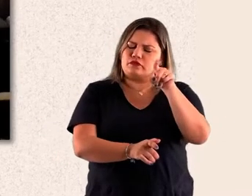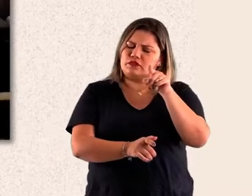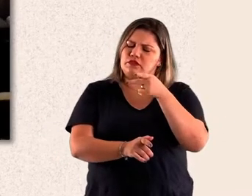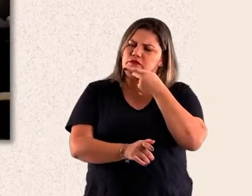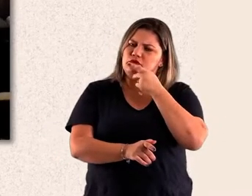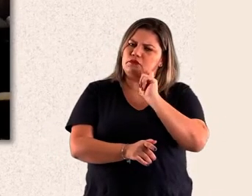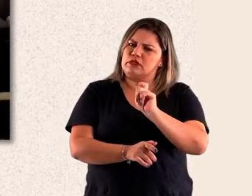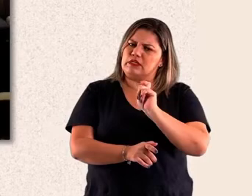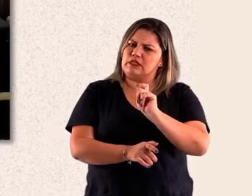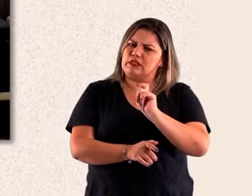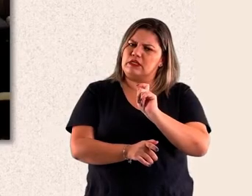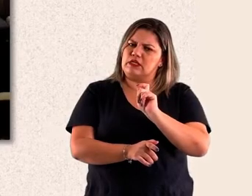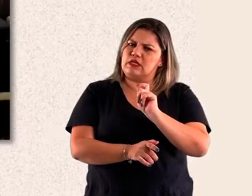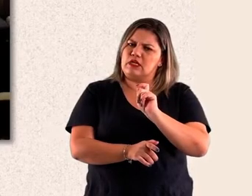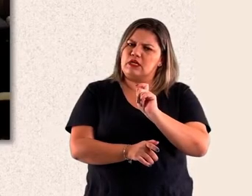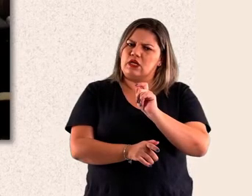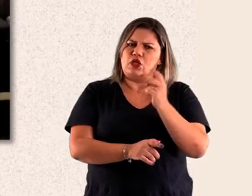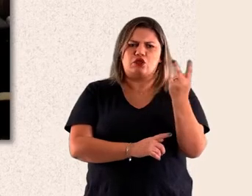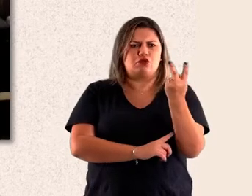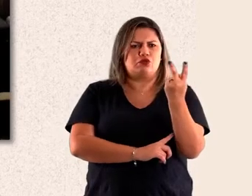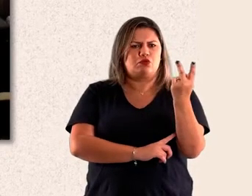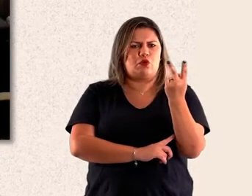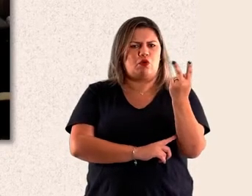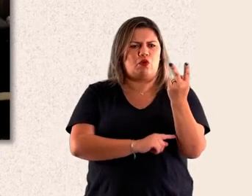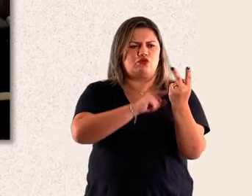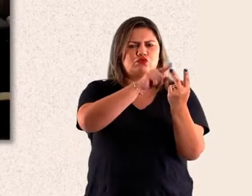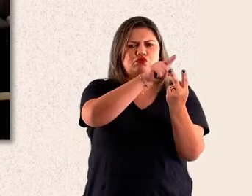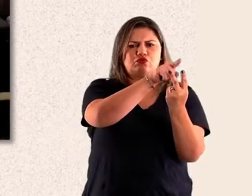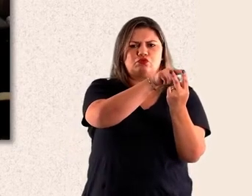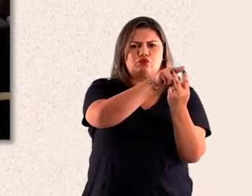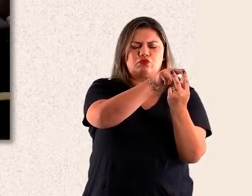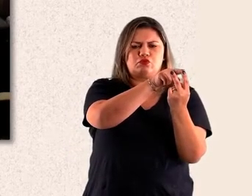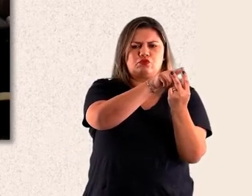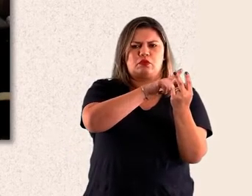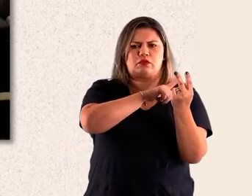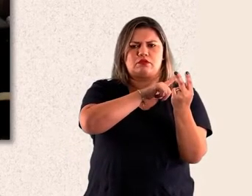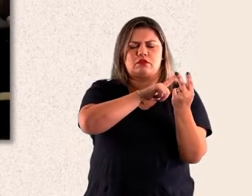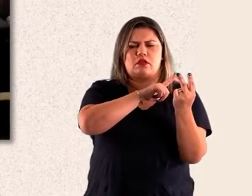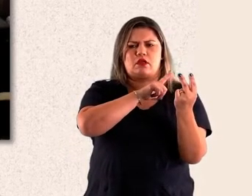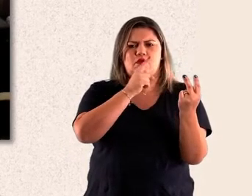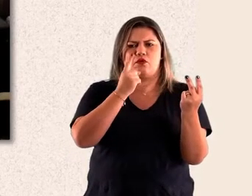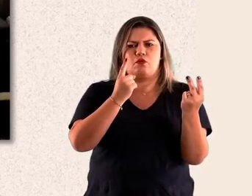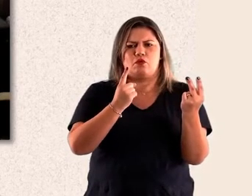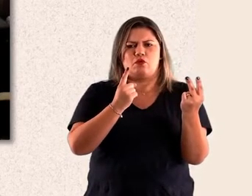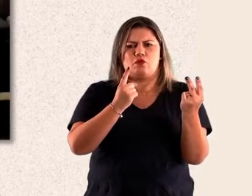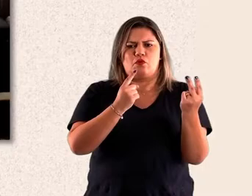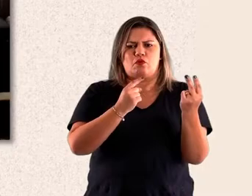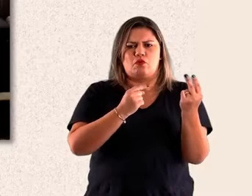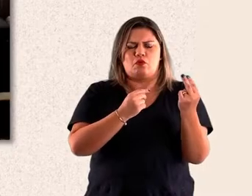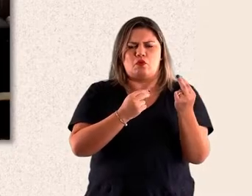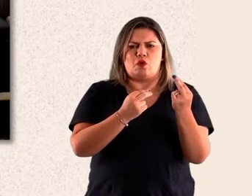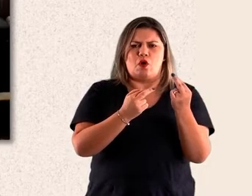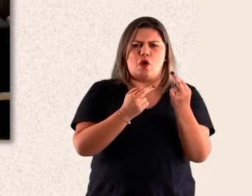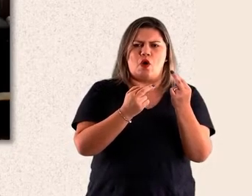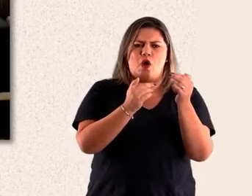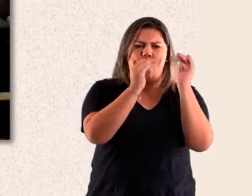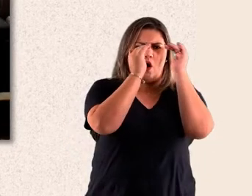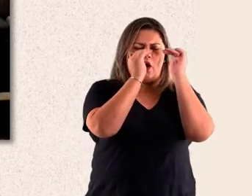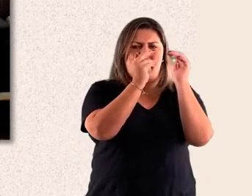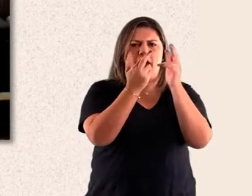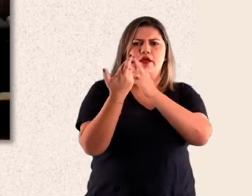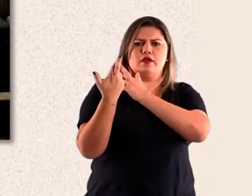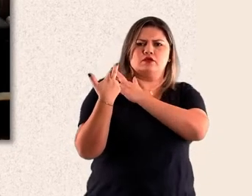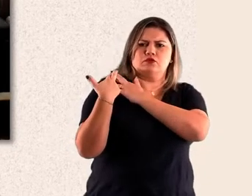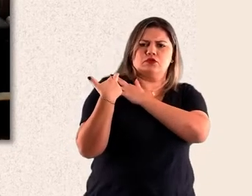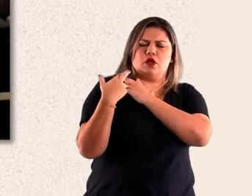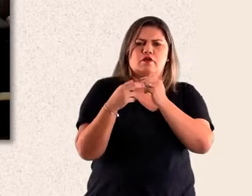Esse aspecto do ao em que de um lado eu tenho eu sou responsável e ao mesmo